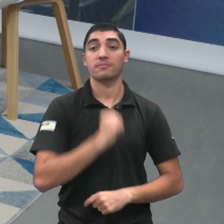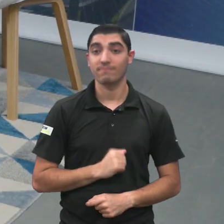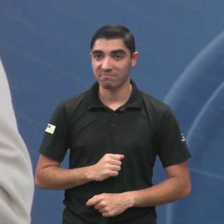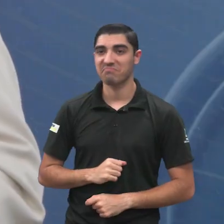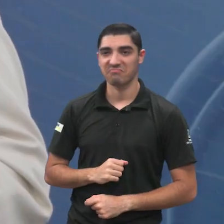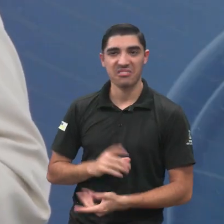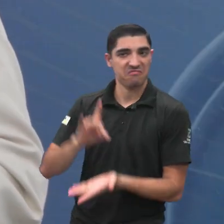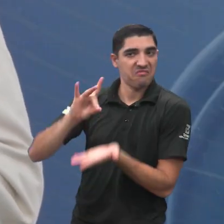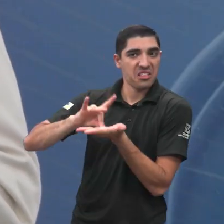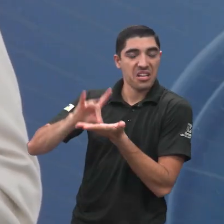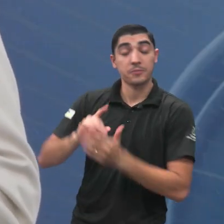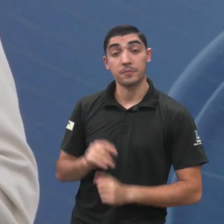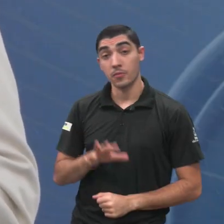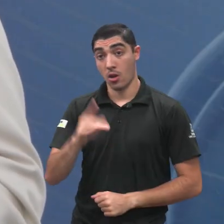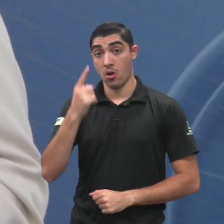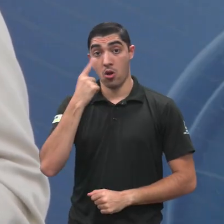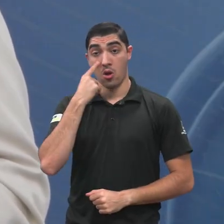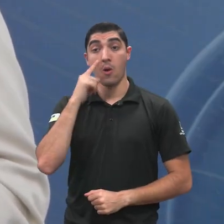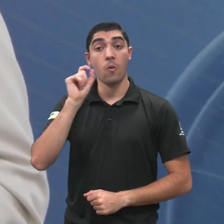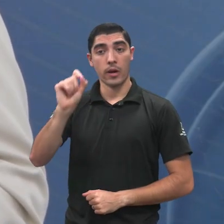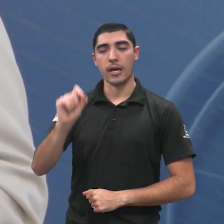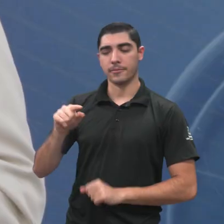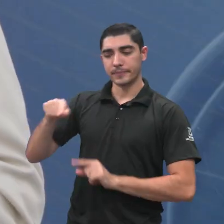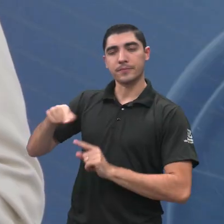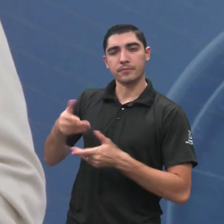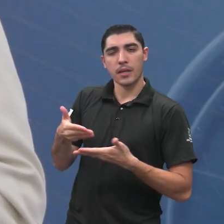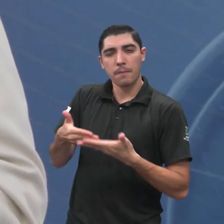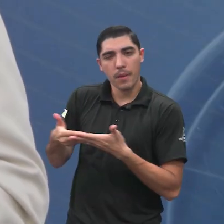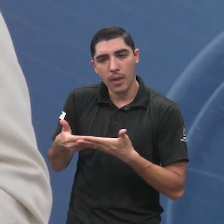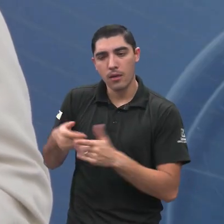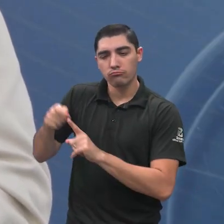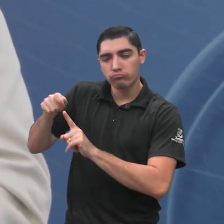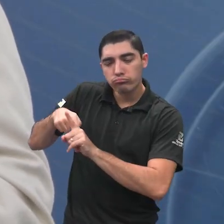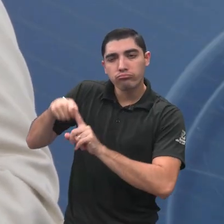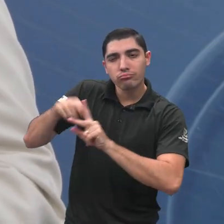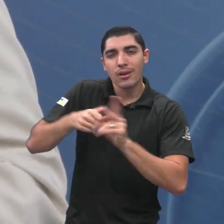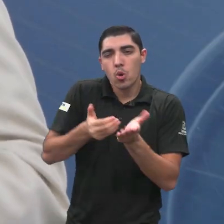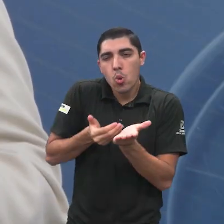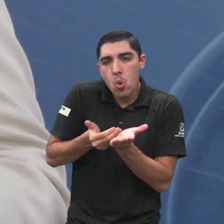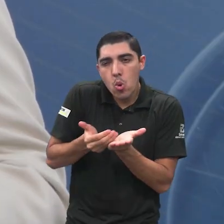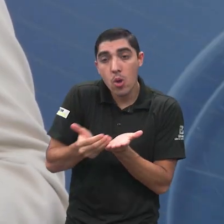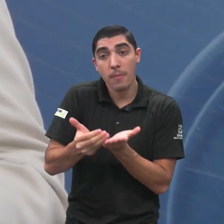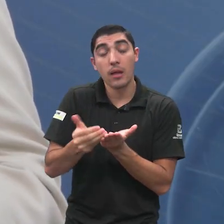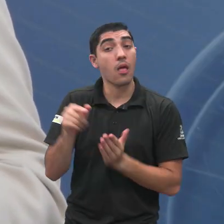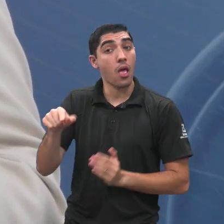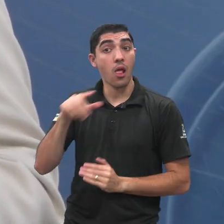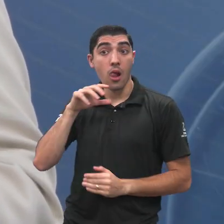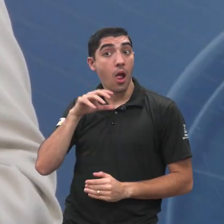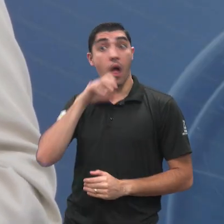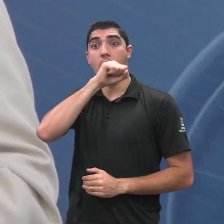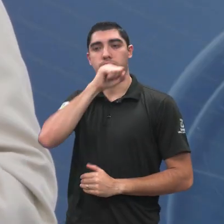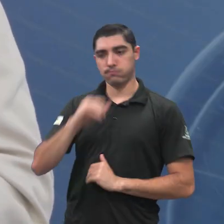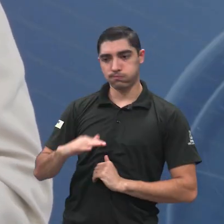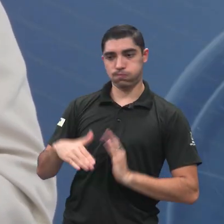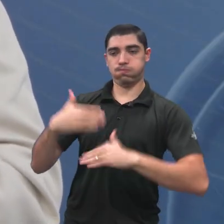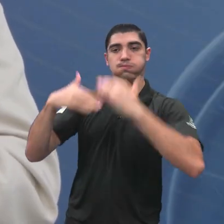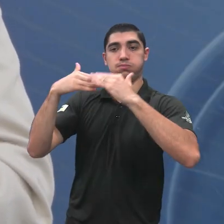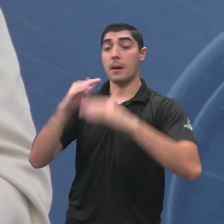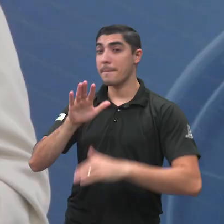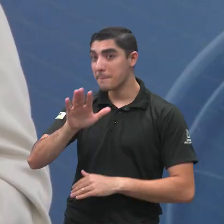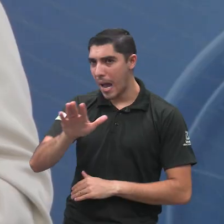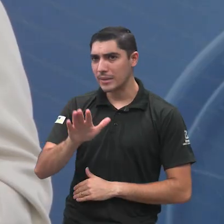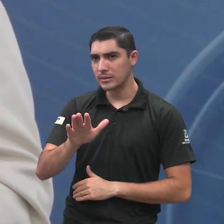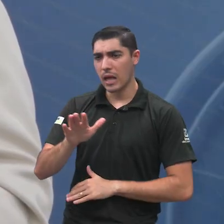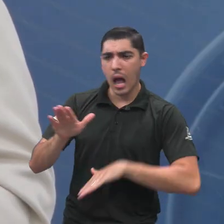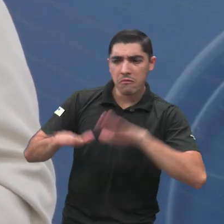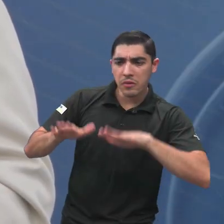só, gente, nos primeiros meses, o desenvolvimento do bebê acontece muito rápido, né? Mas nem tudo é